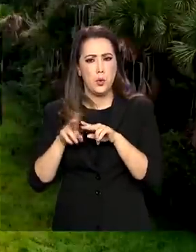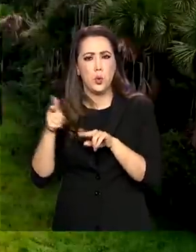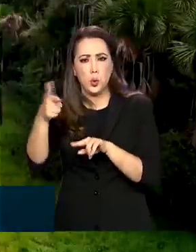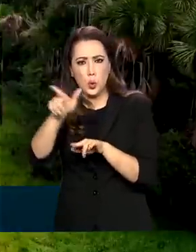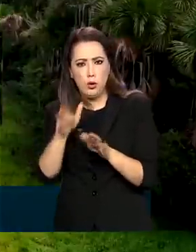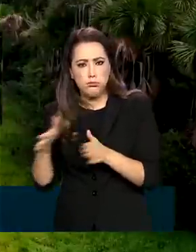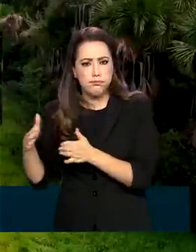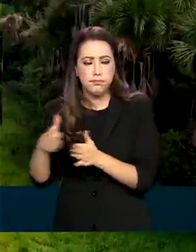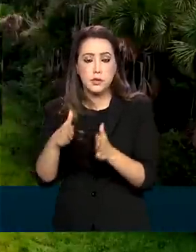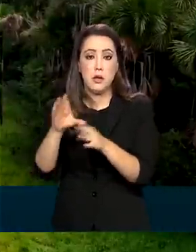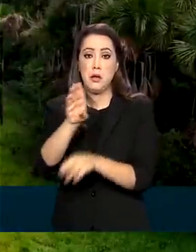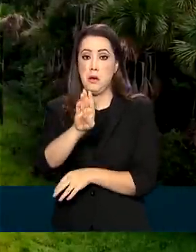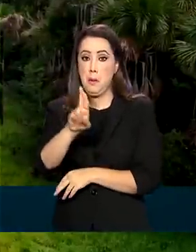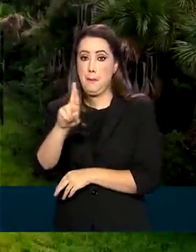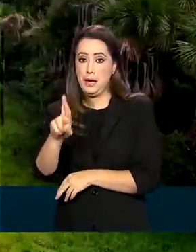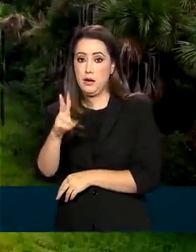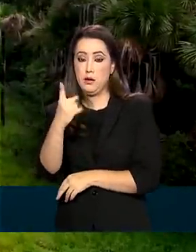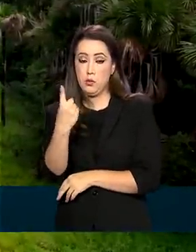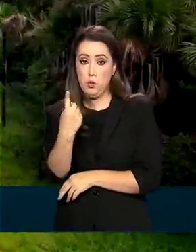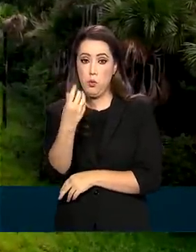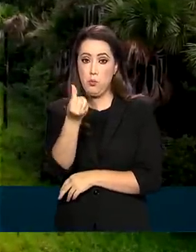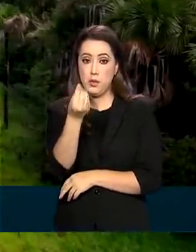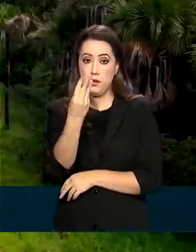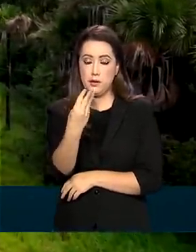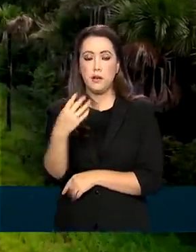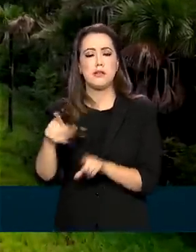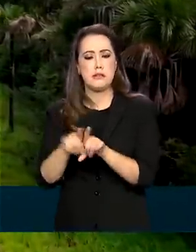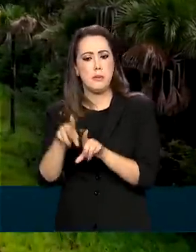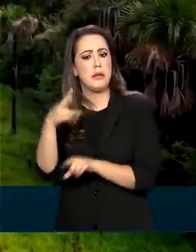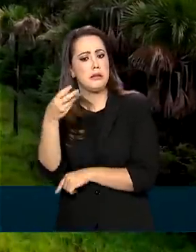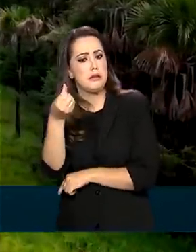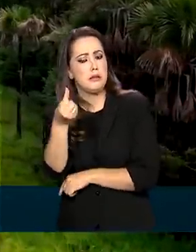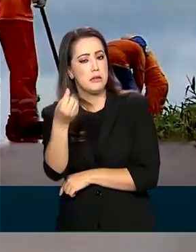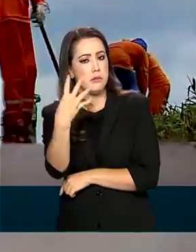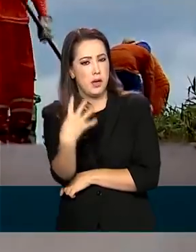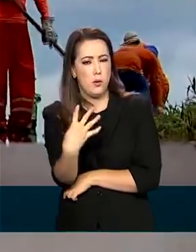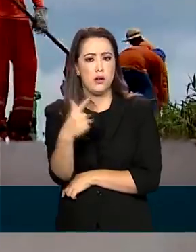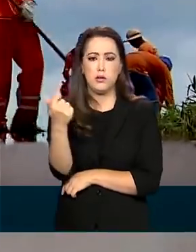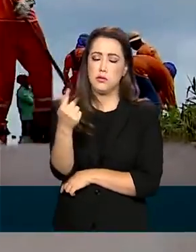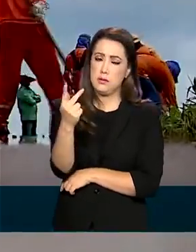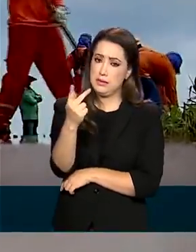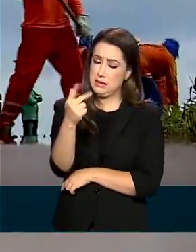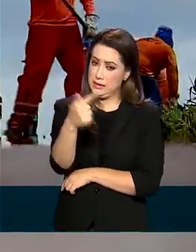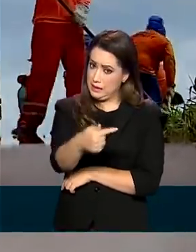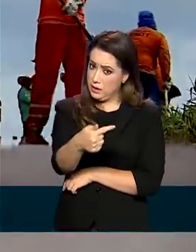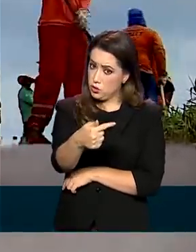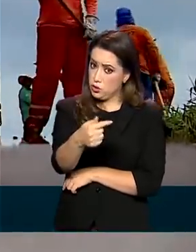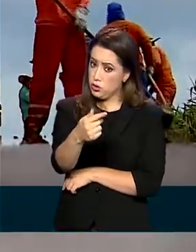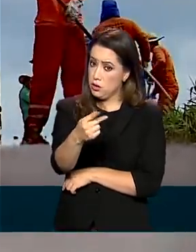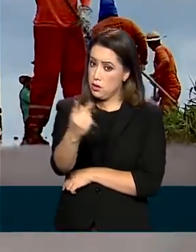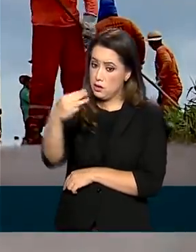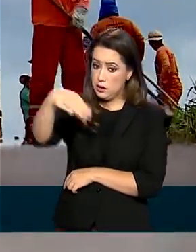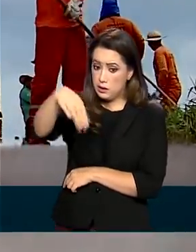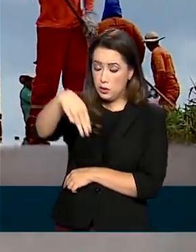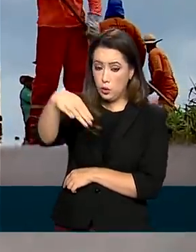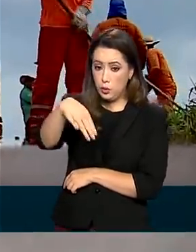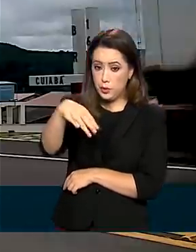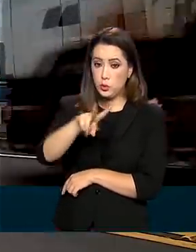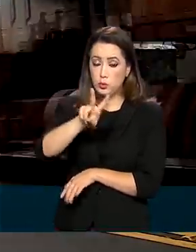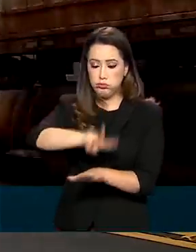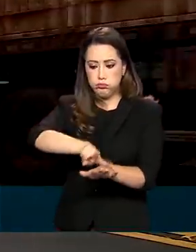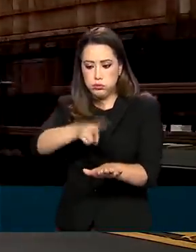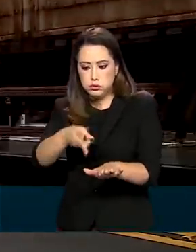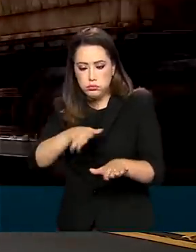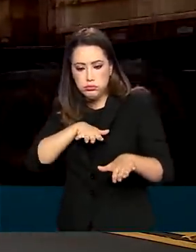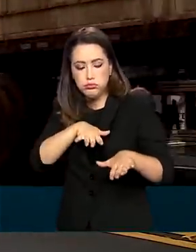que fica entre as BR-163 e 364. São 7 quilômetros com pista dupla e duas pontes sobre o Rio Areias,